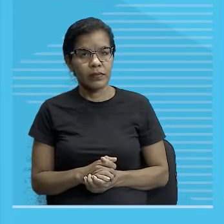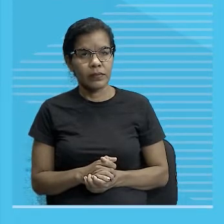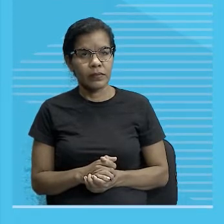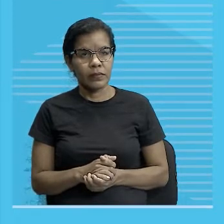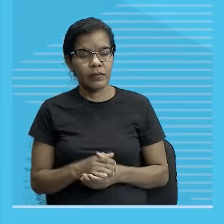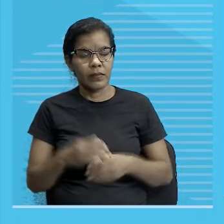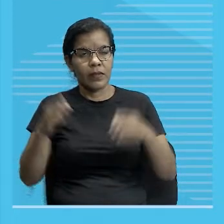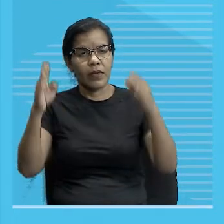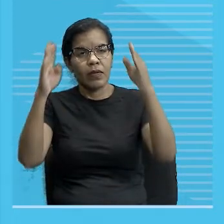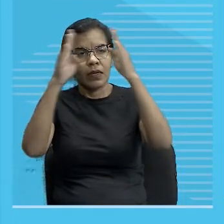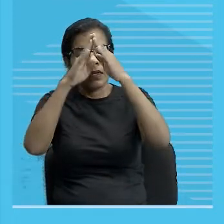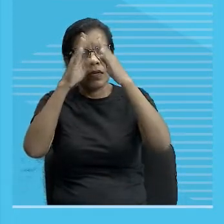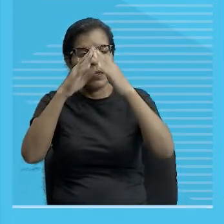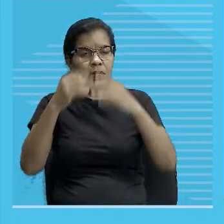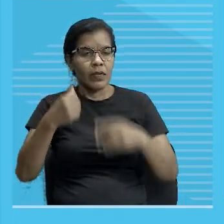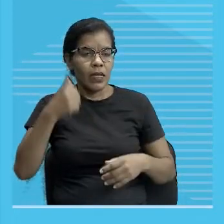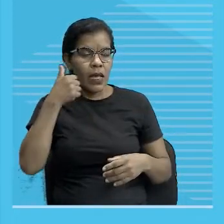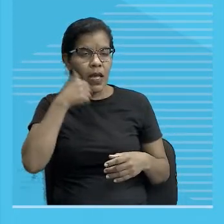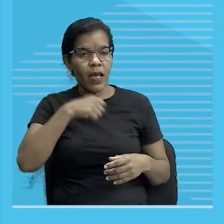à casa da vovó.